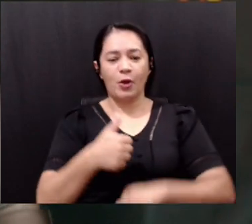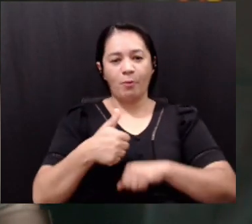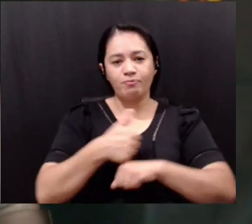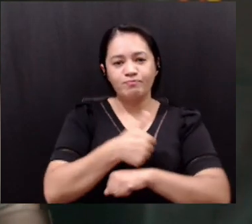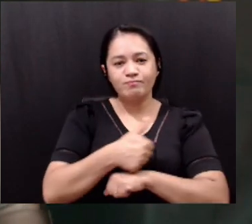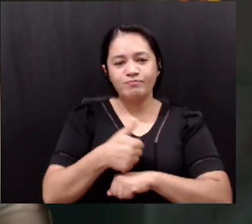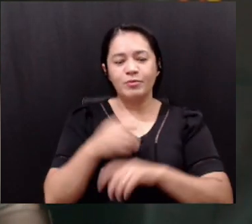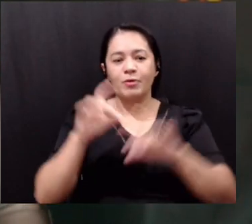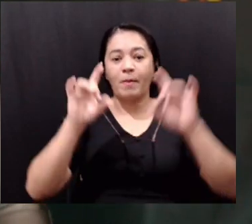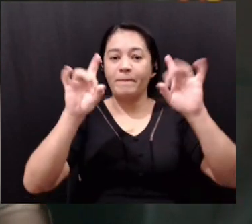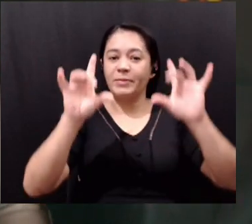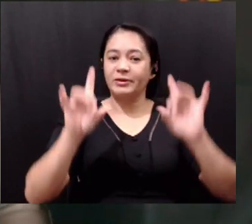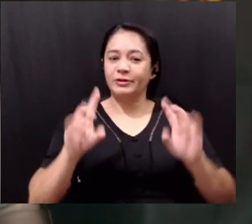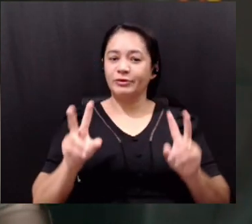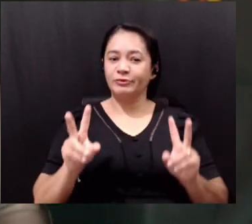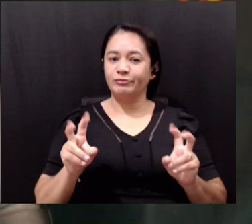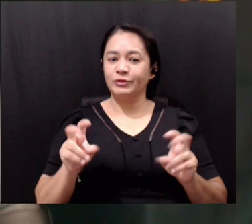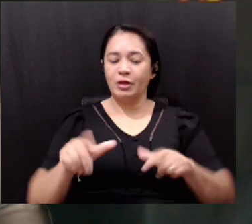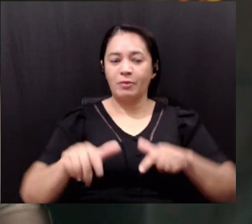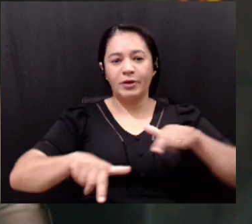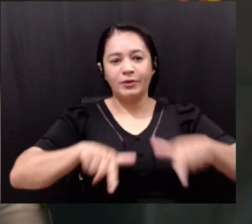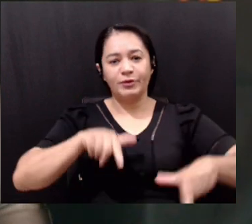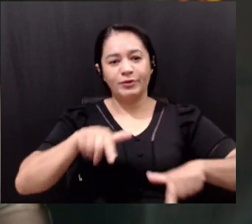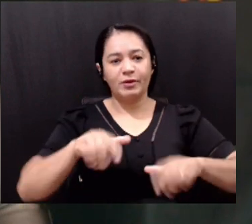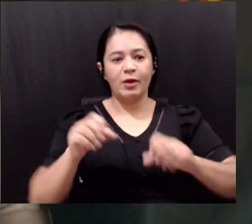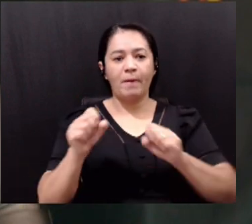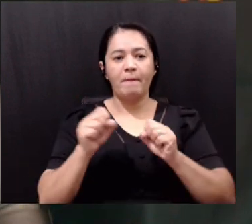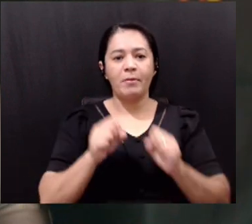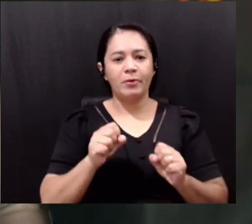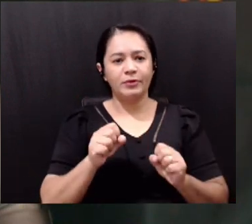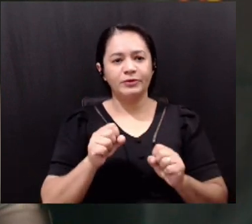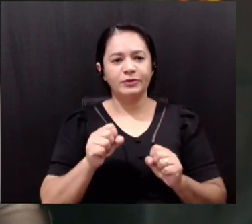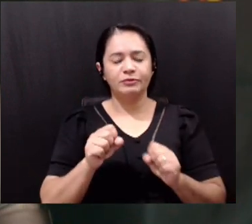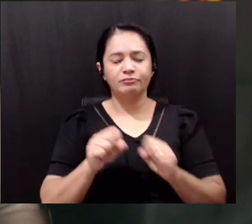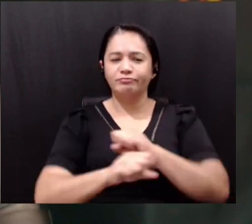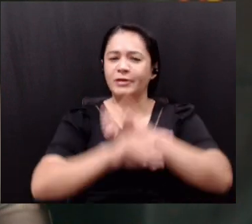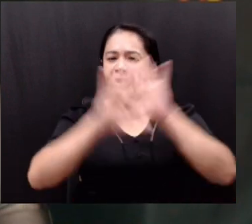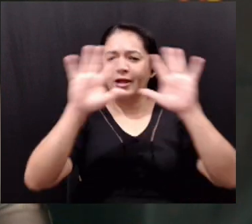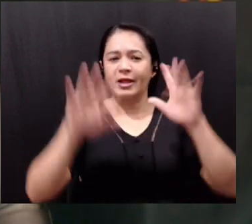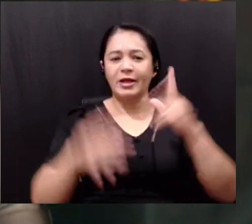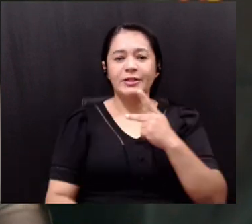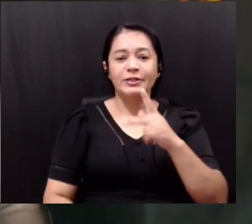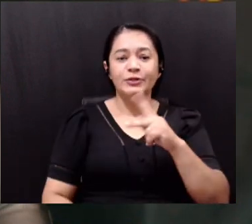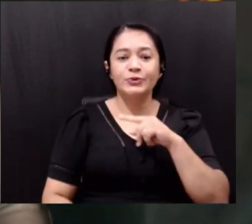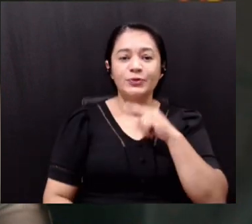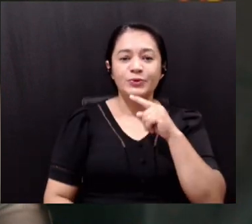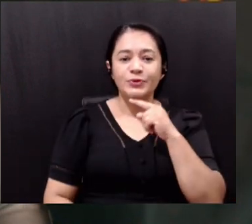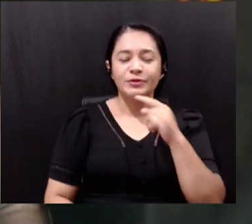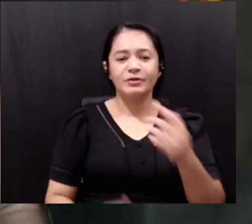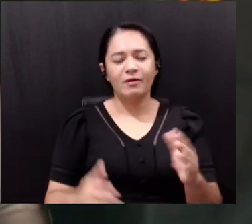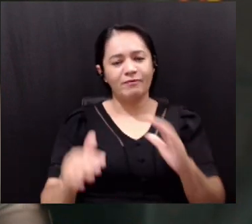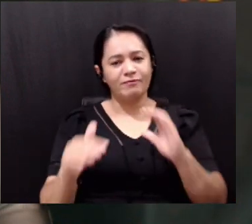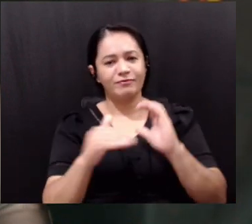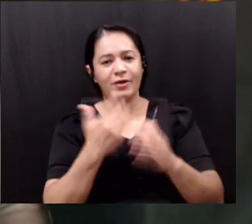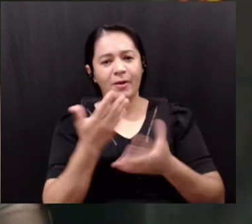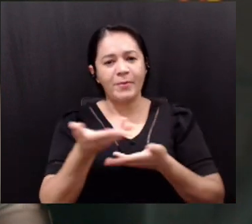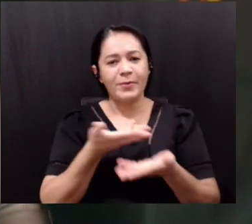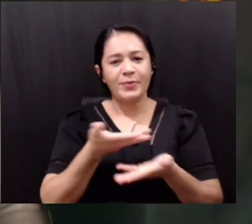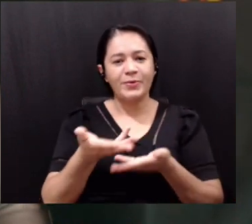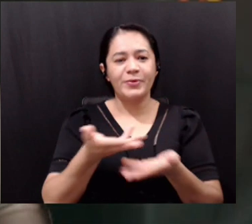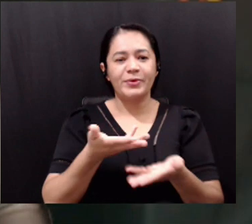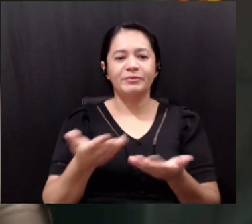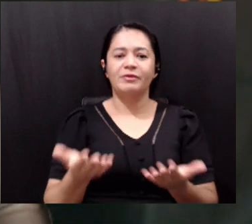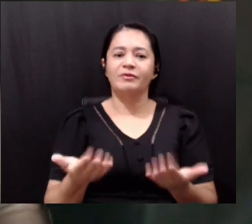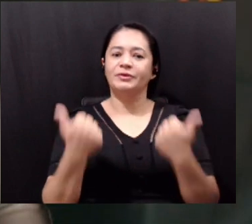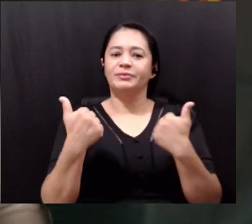assunto do trabalho e pode esclarecer a sua dúvida. Manda pra gente, interage conosco. Vamos lá então,